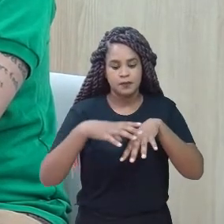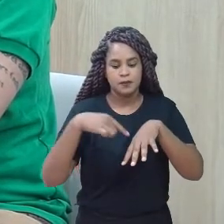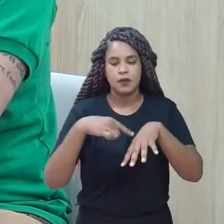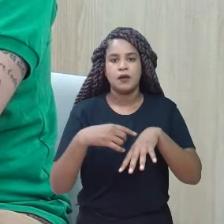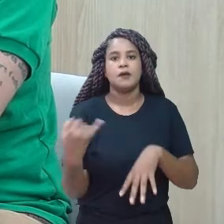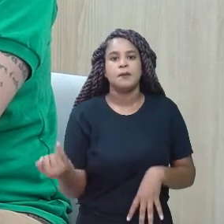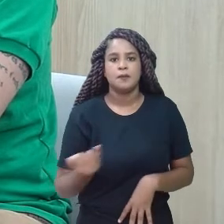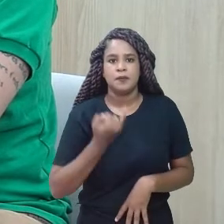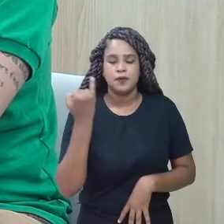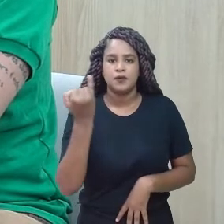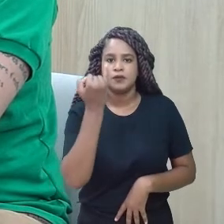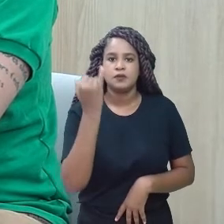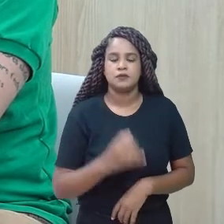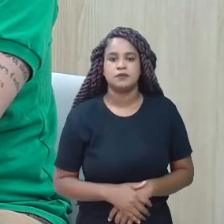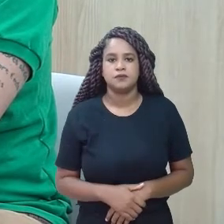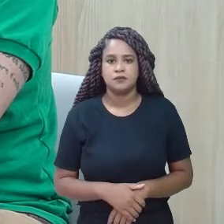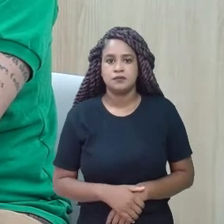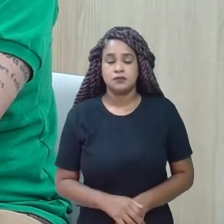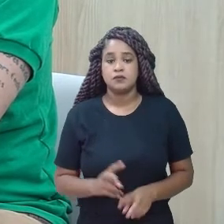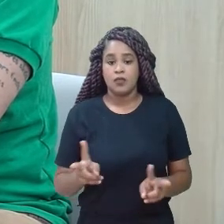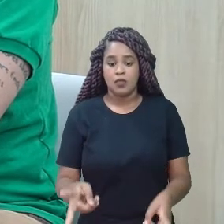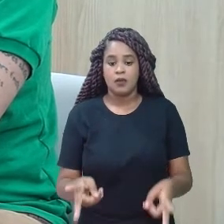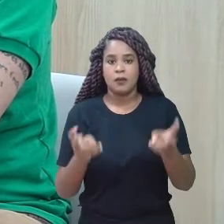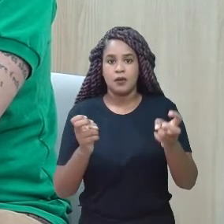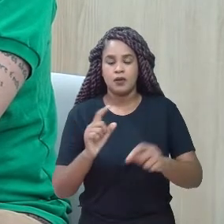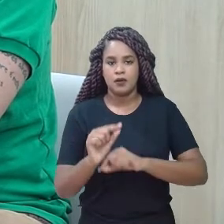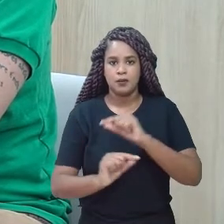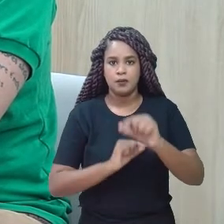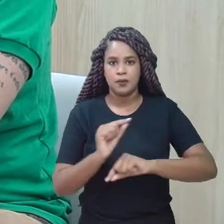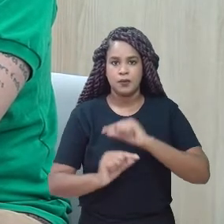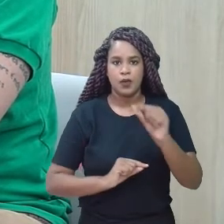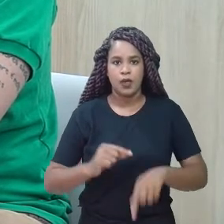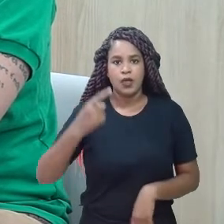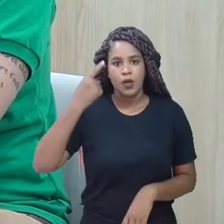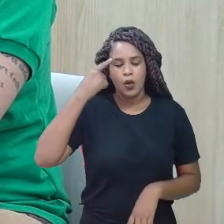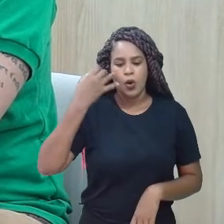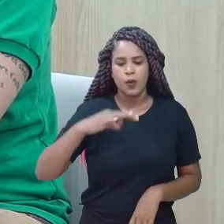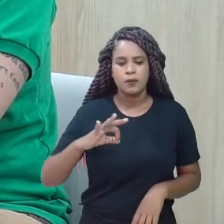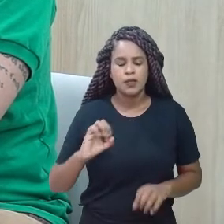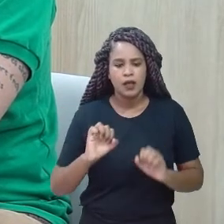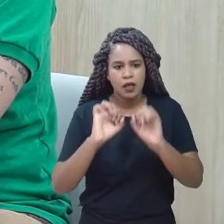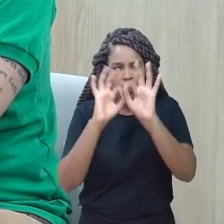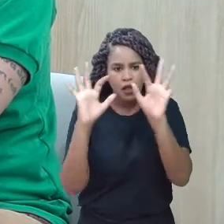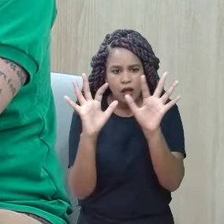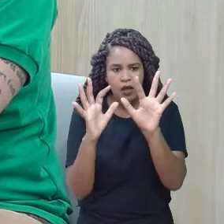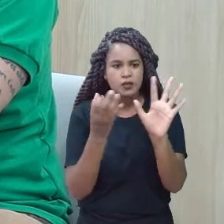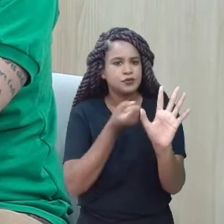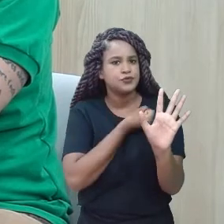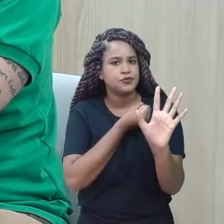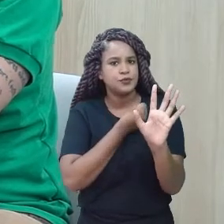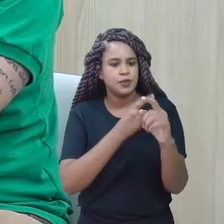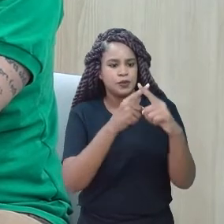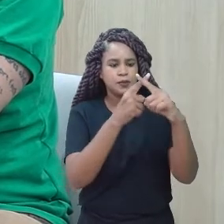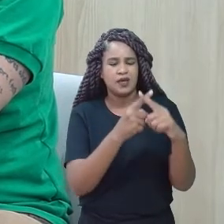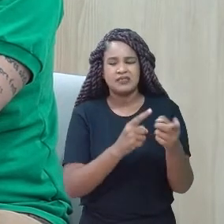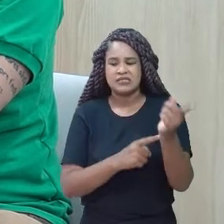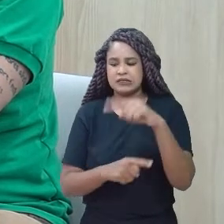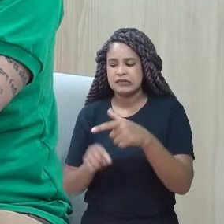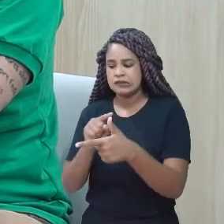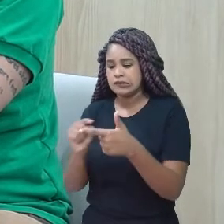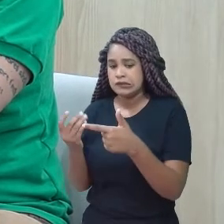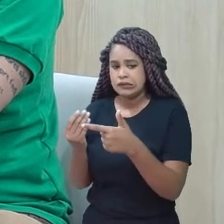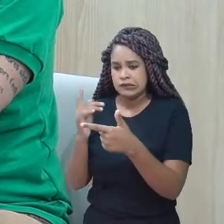certo? E a gente percebe muito essa coisa de compreender com mais facilidade os múltiplos e com a maior dificuldade